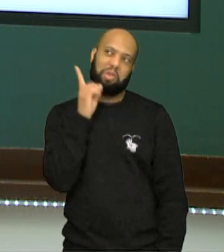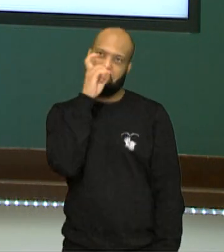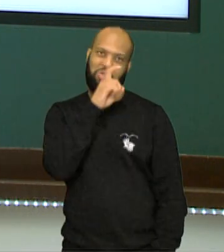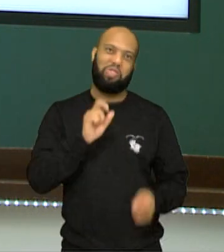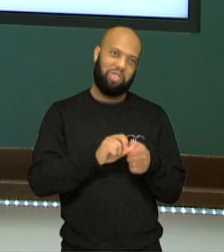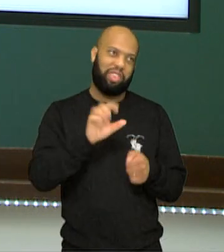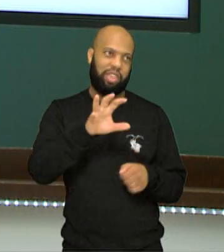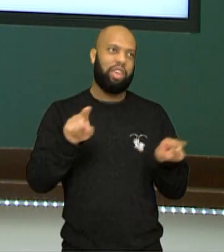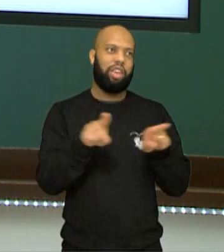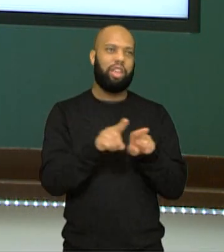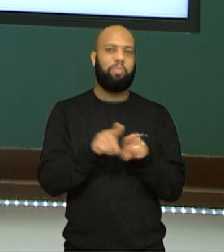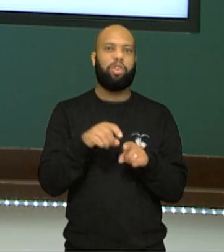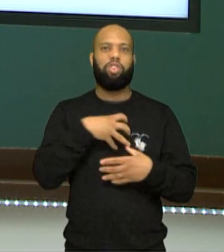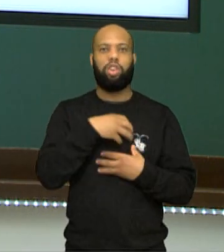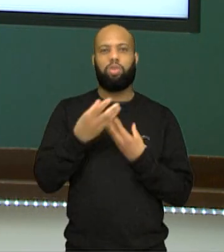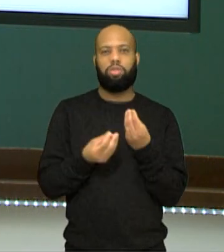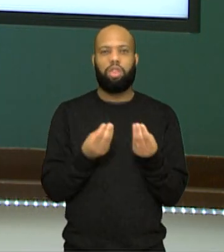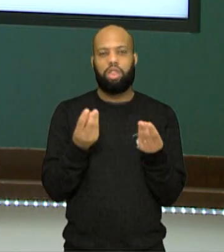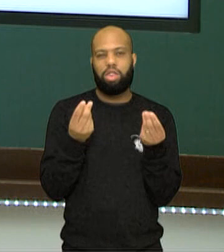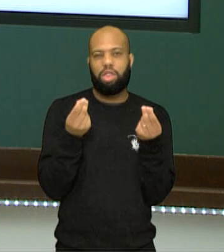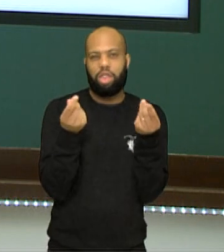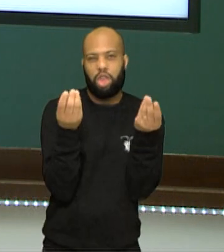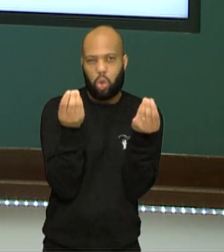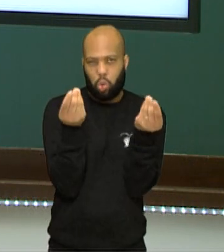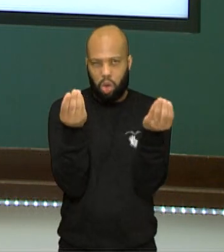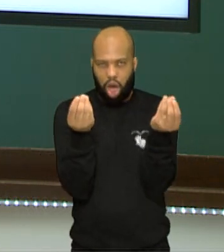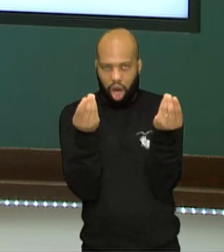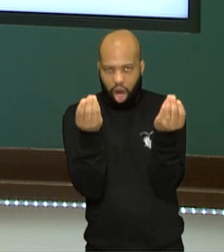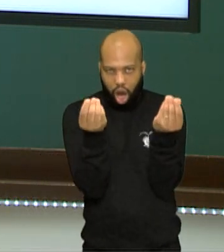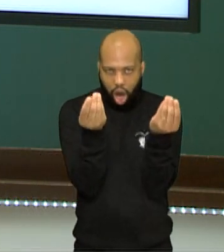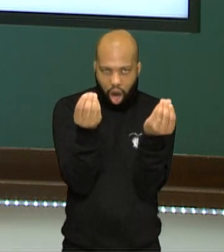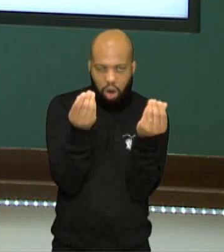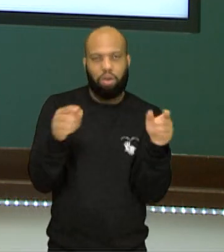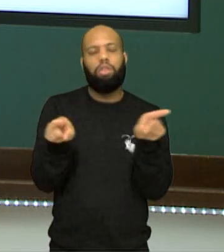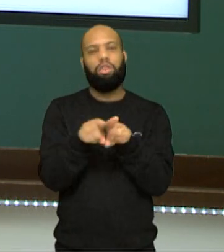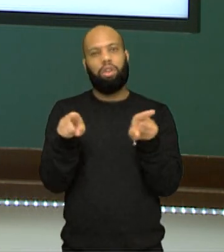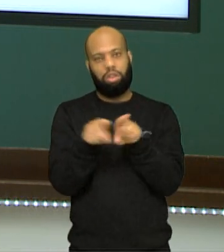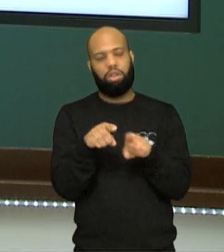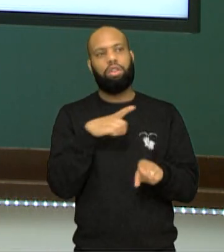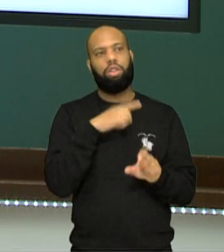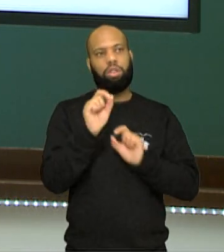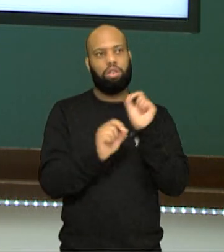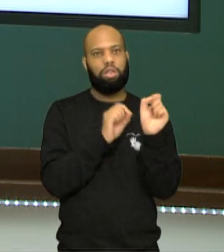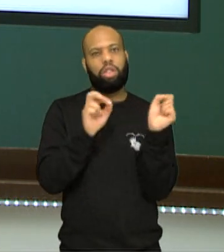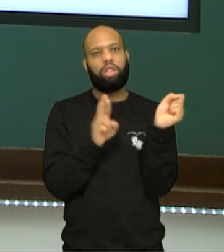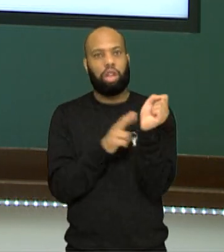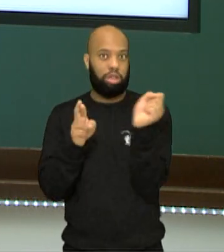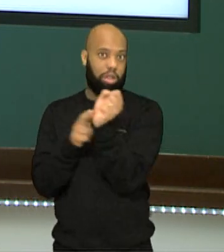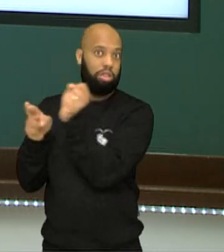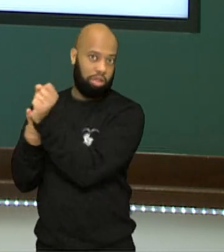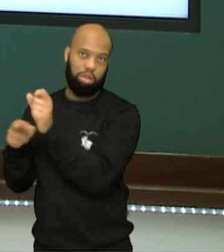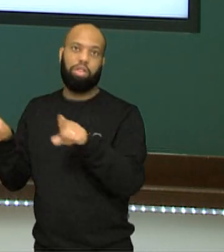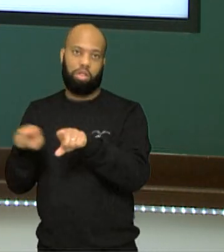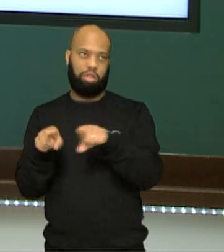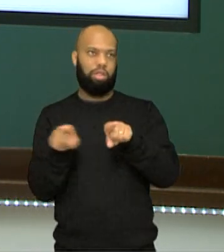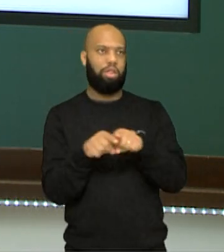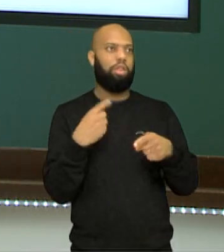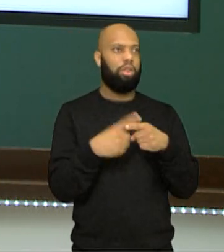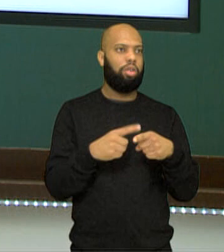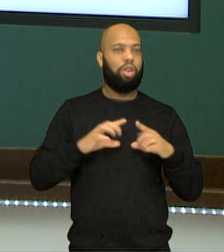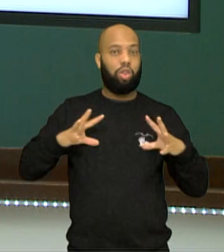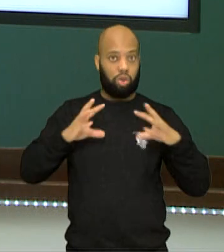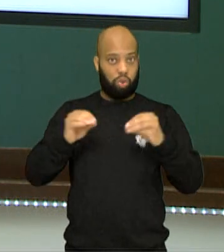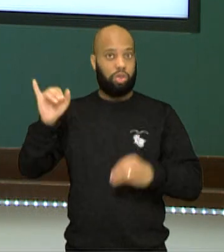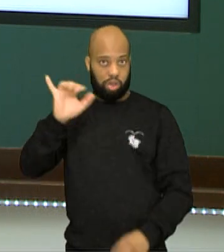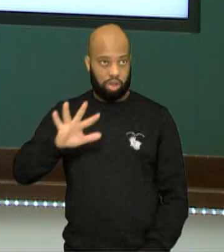também a sensualização que tem o próprio ritmo da dança, né? Lembrando que essas imagens, todas que a gente vai